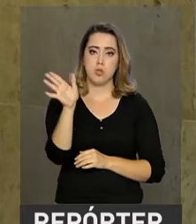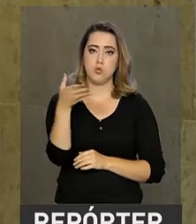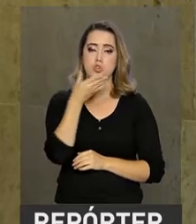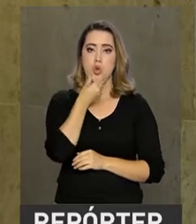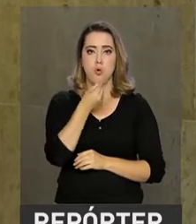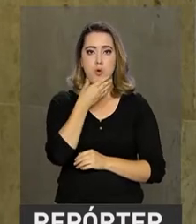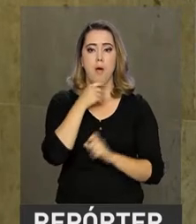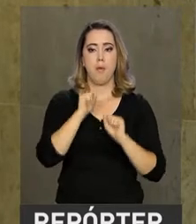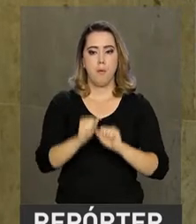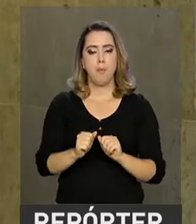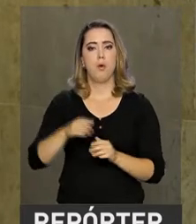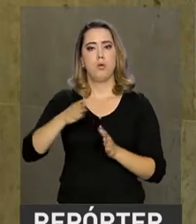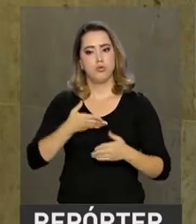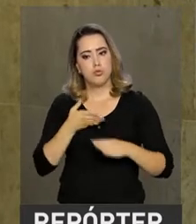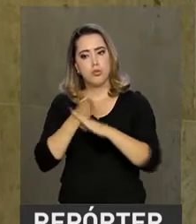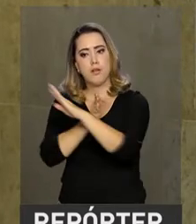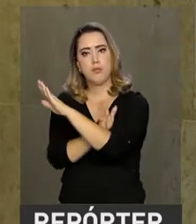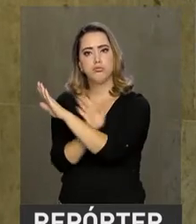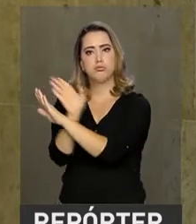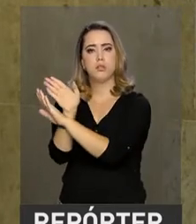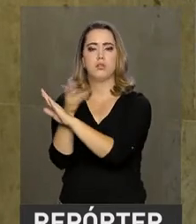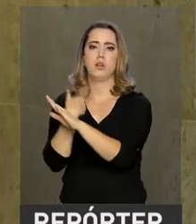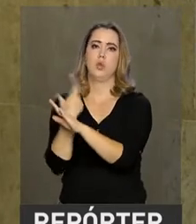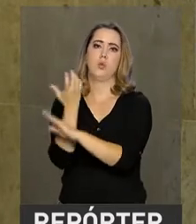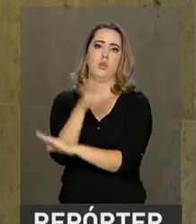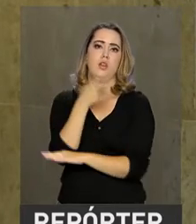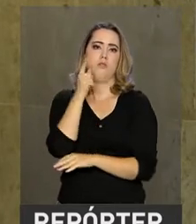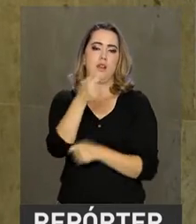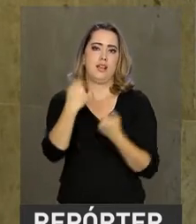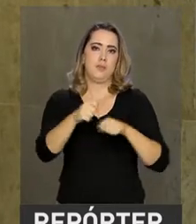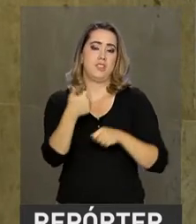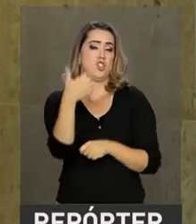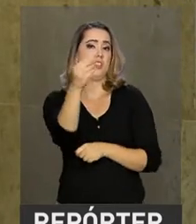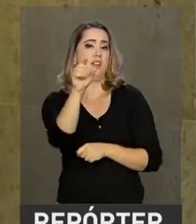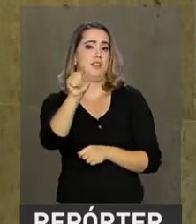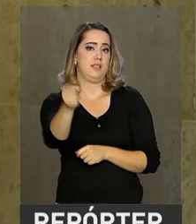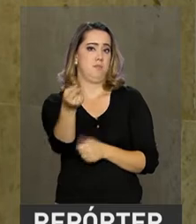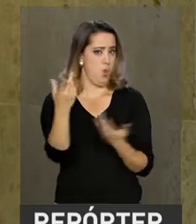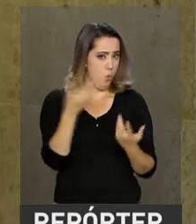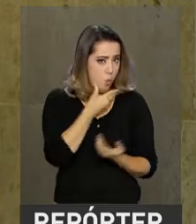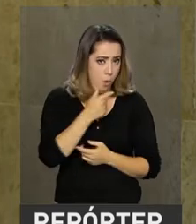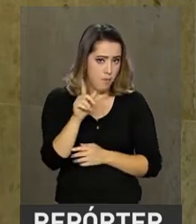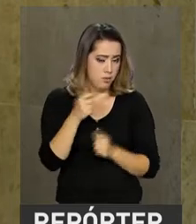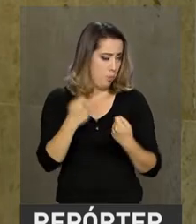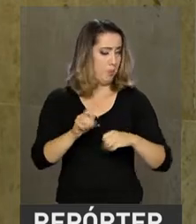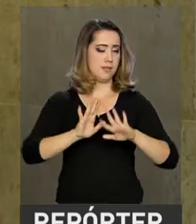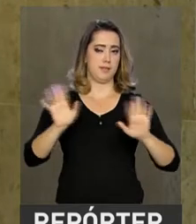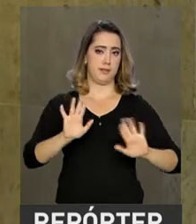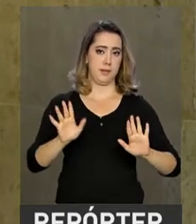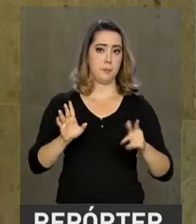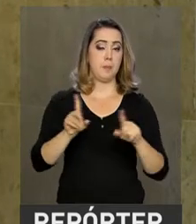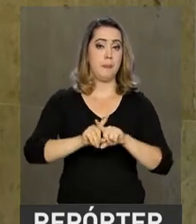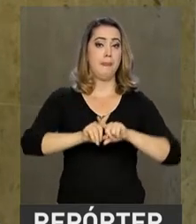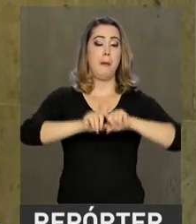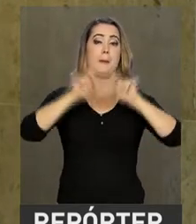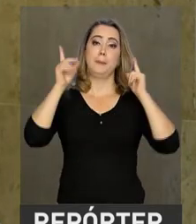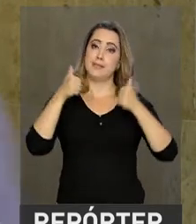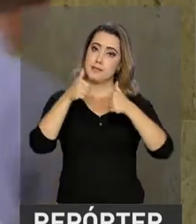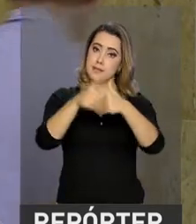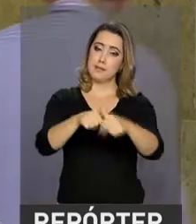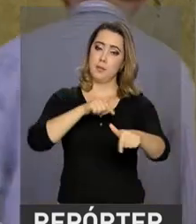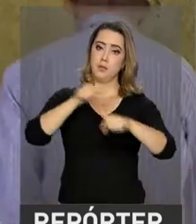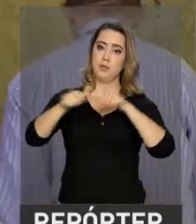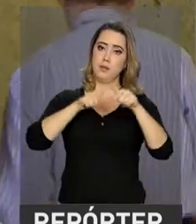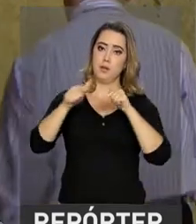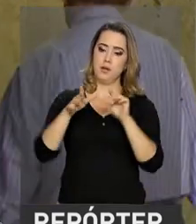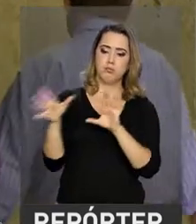chegar a ser mobilizado não estou aqui querendo dizer que haja necessidade aliás não a deslocar todo esse efetivo mas nós estamos trabalhando